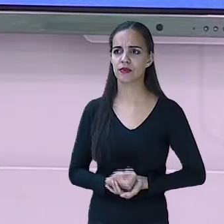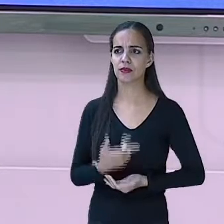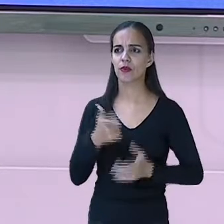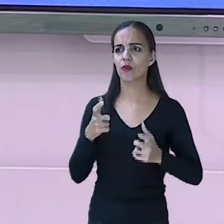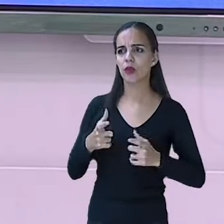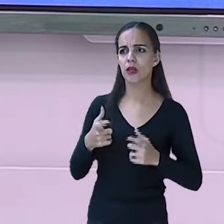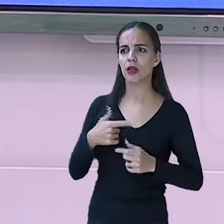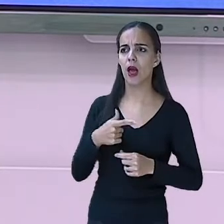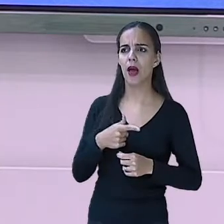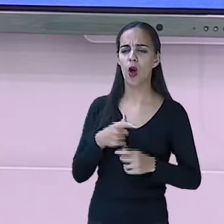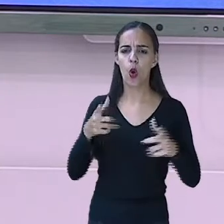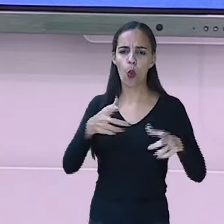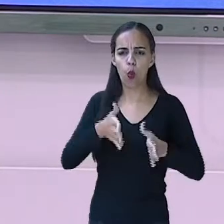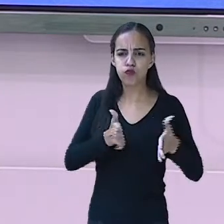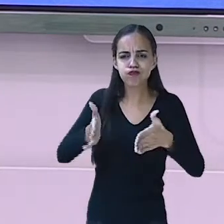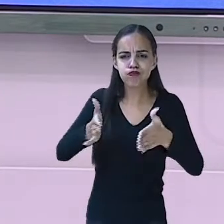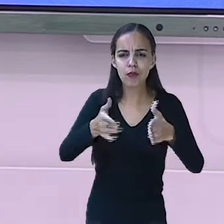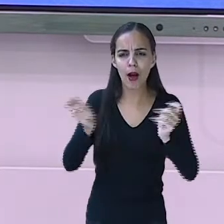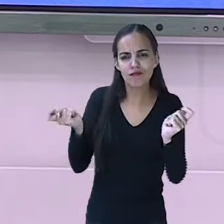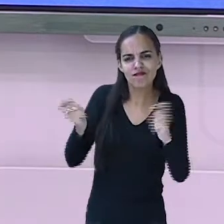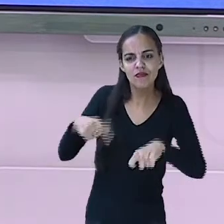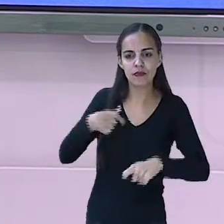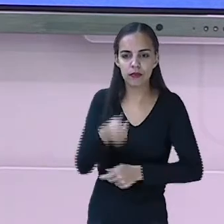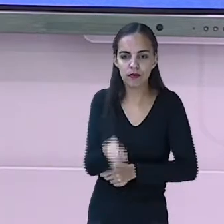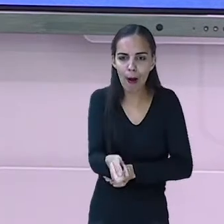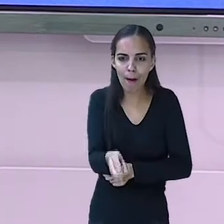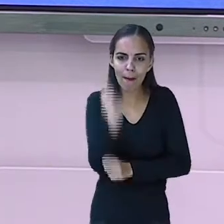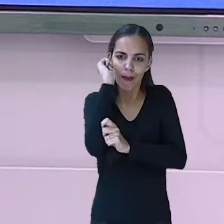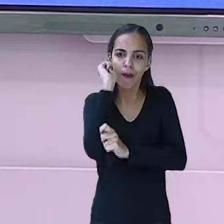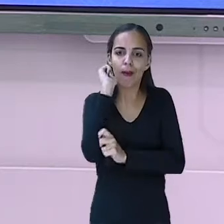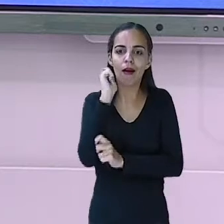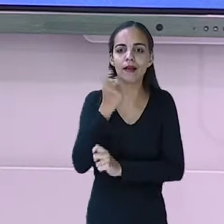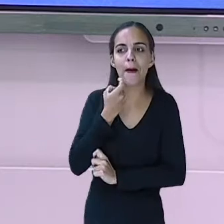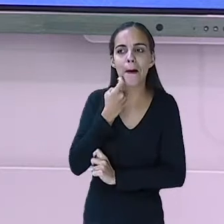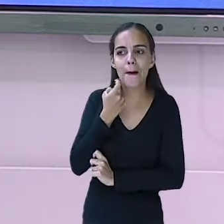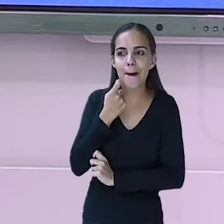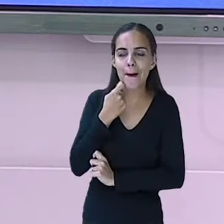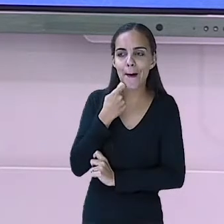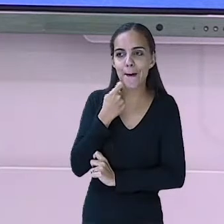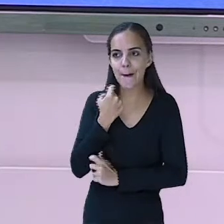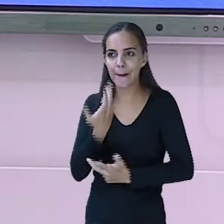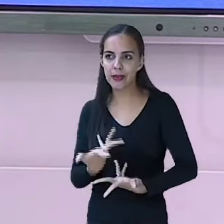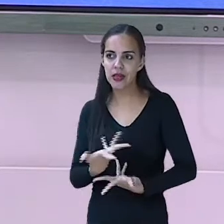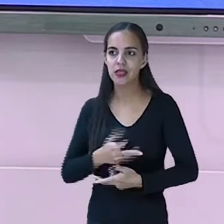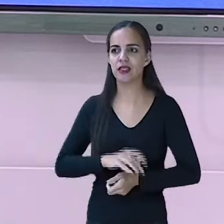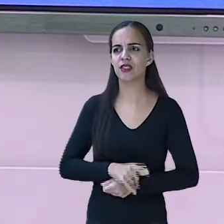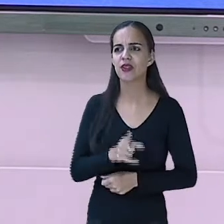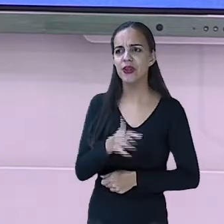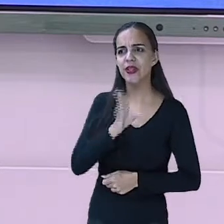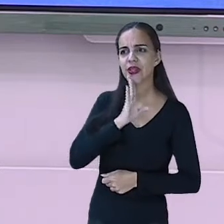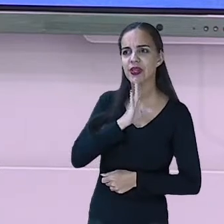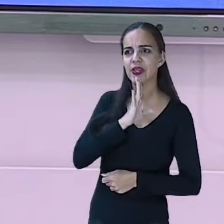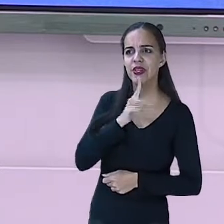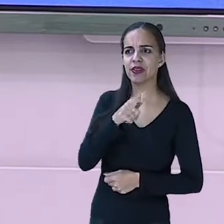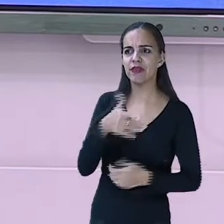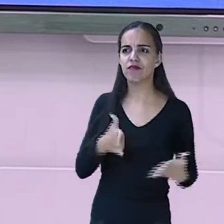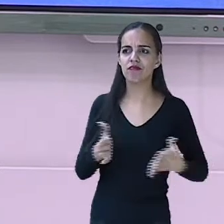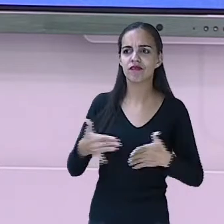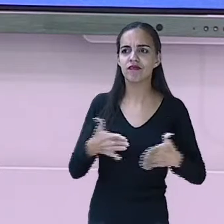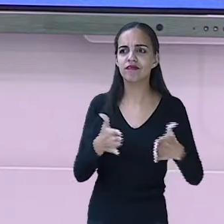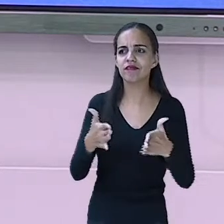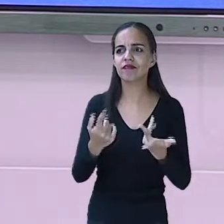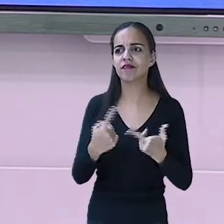possível pescar? Tem peixes em abundância? Você conhece um rio